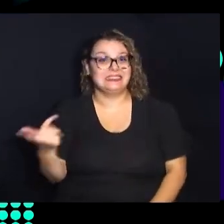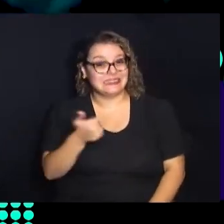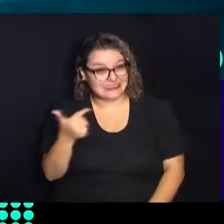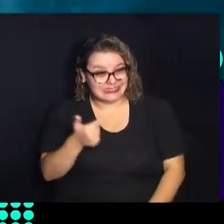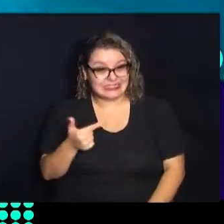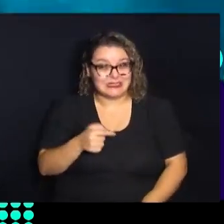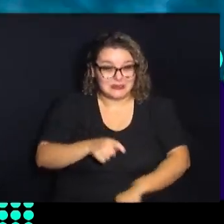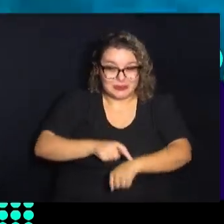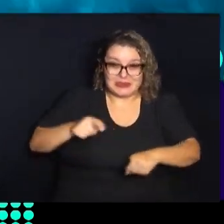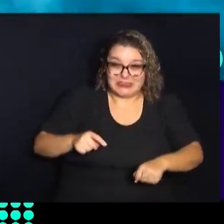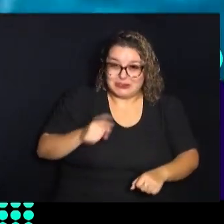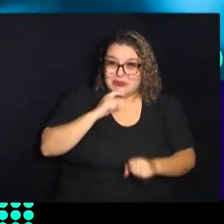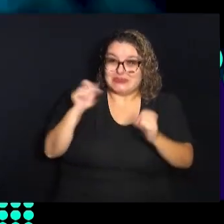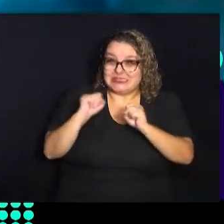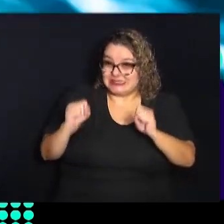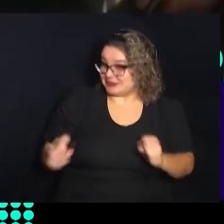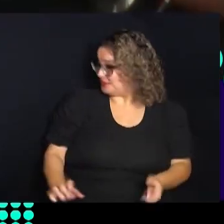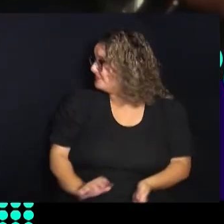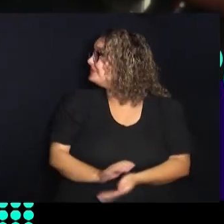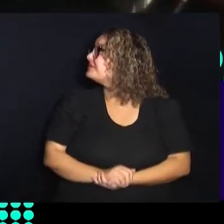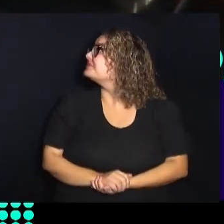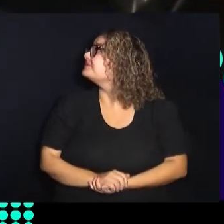de uma segunda era glacial.